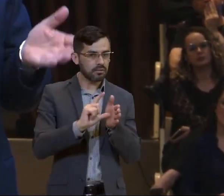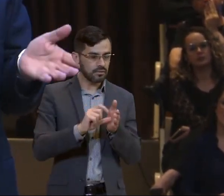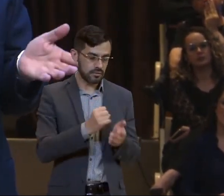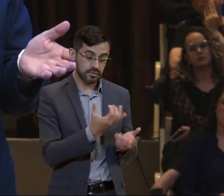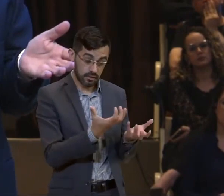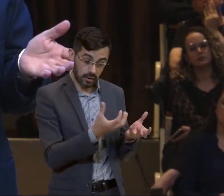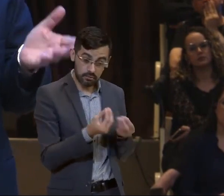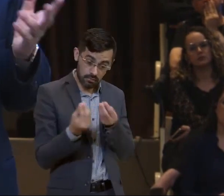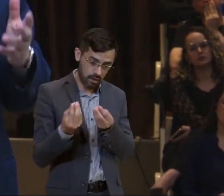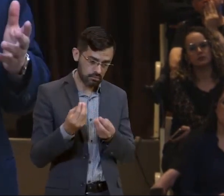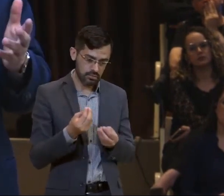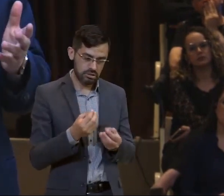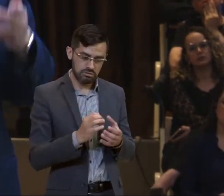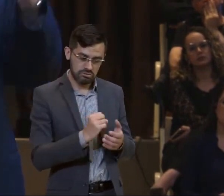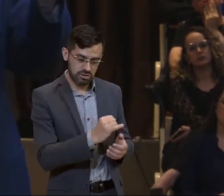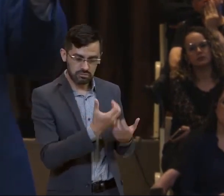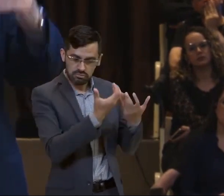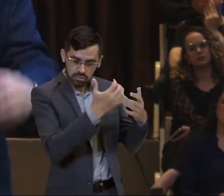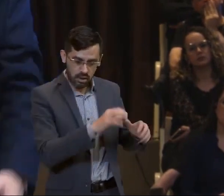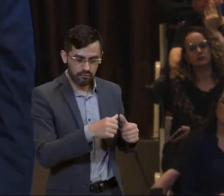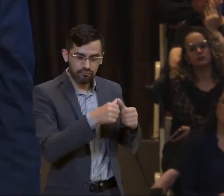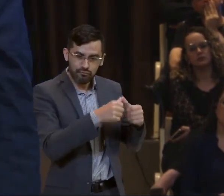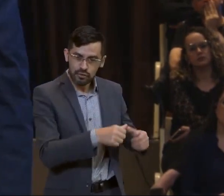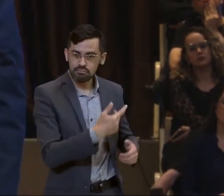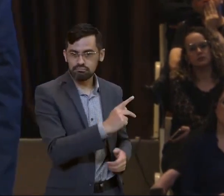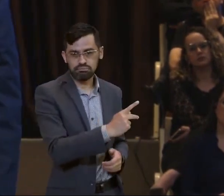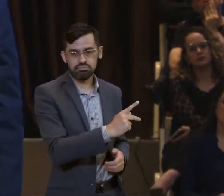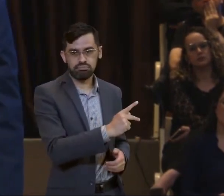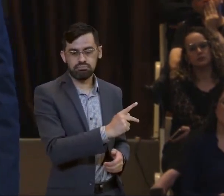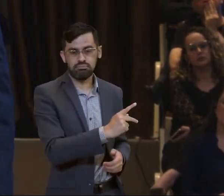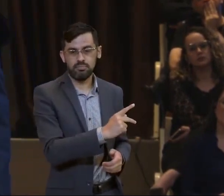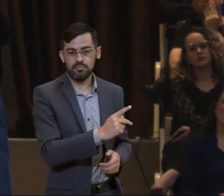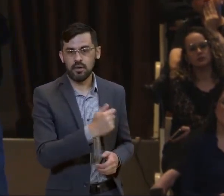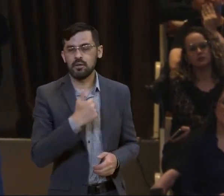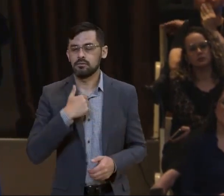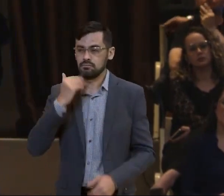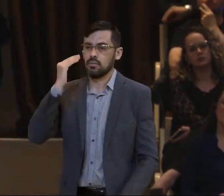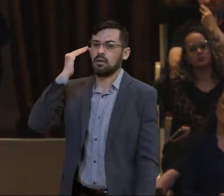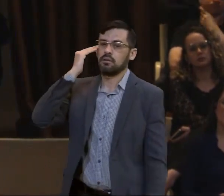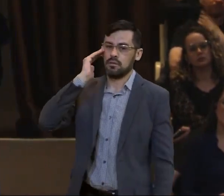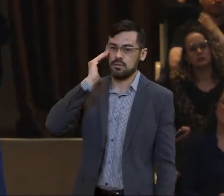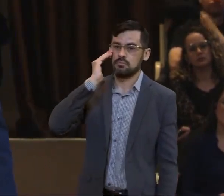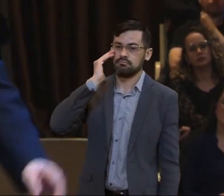dar, dê. Se não quer dar, fique para você. E eu entendi: